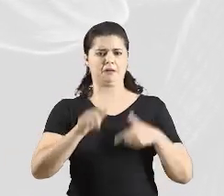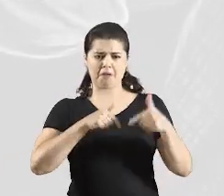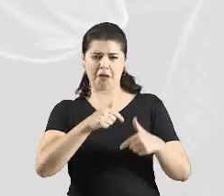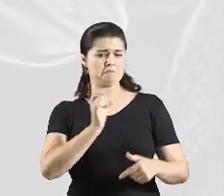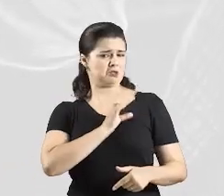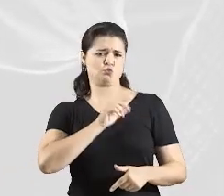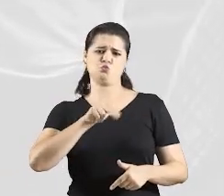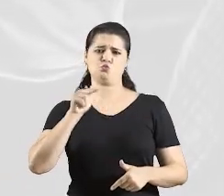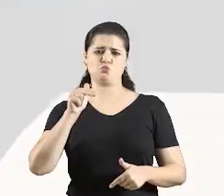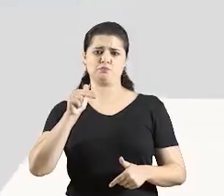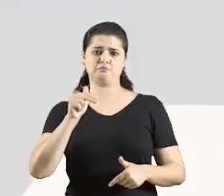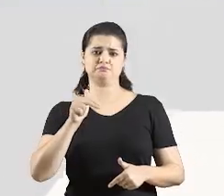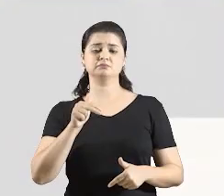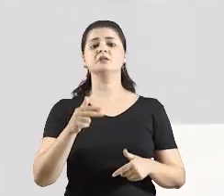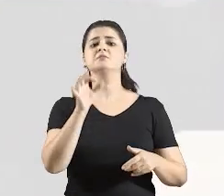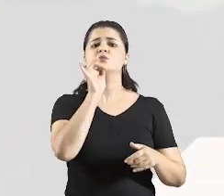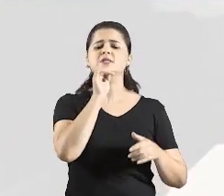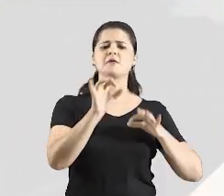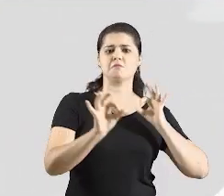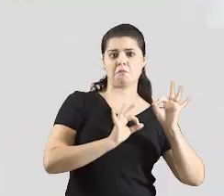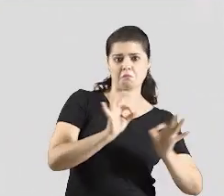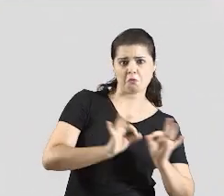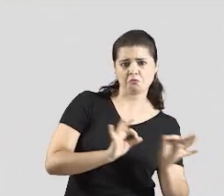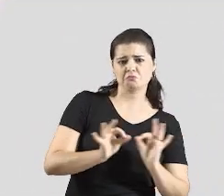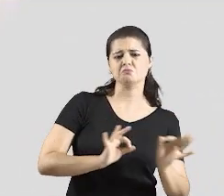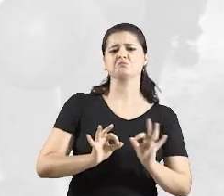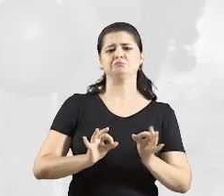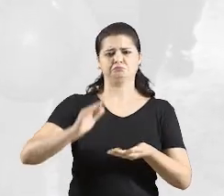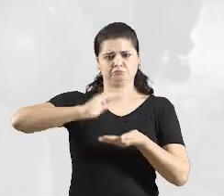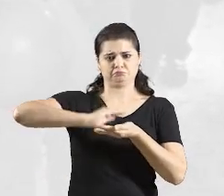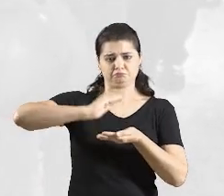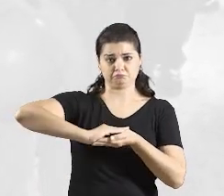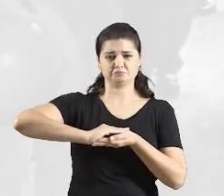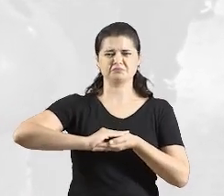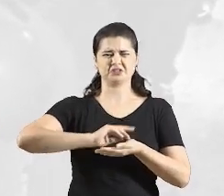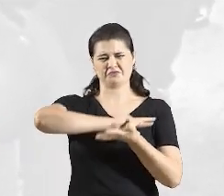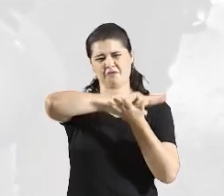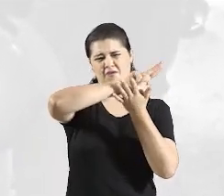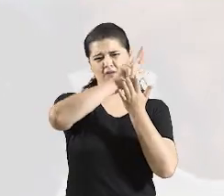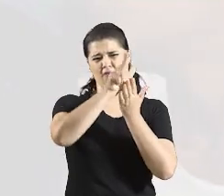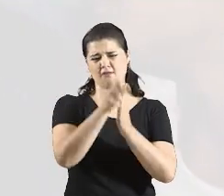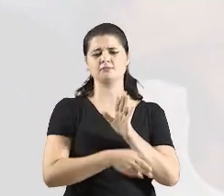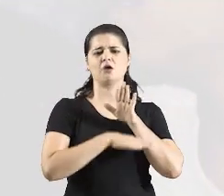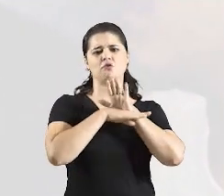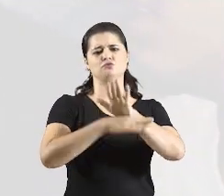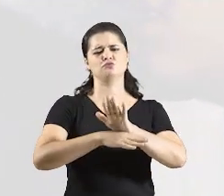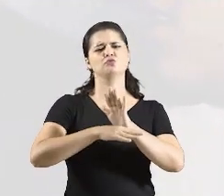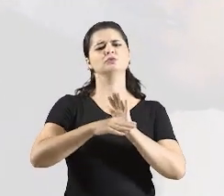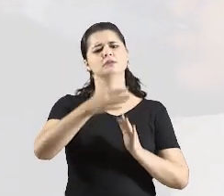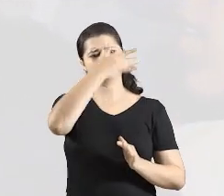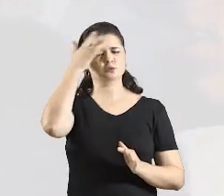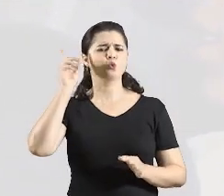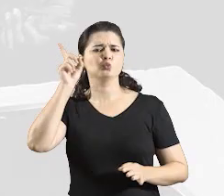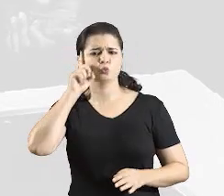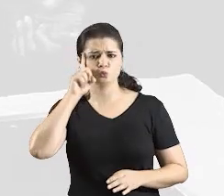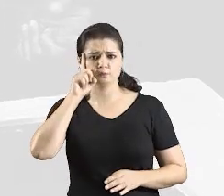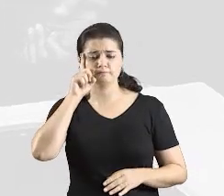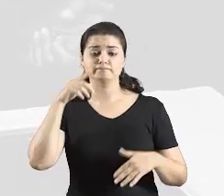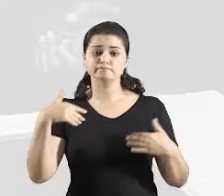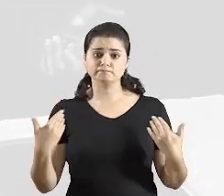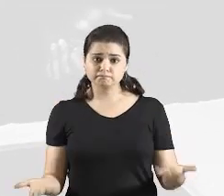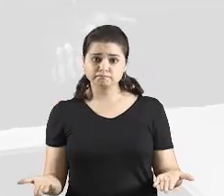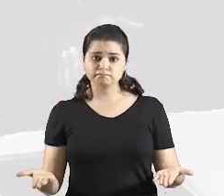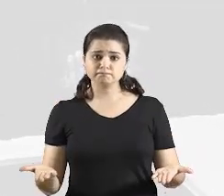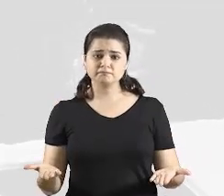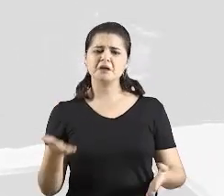do papel projetos como Poupa Tempo, Bom Prato, Rodanel e vários outros que beneficiam milhares de pessoas todos os dias. Além